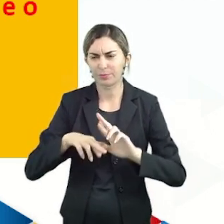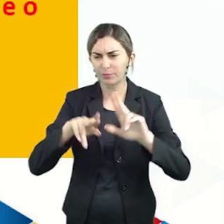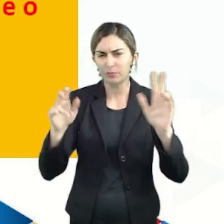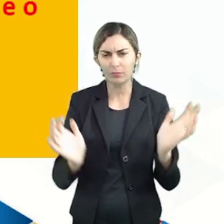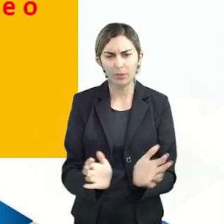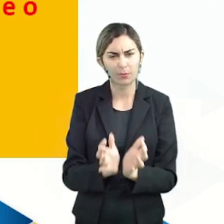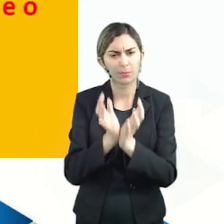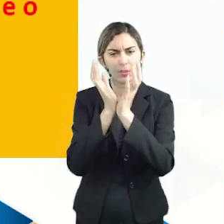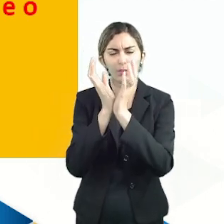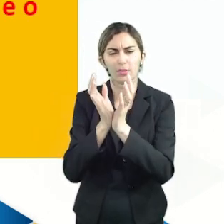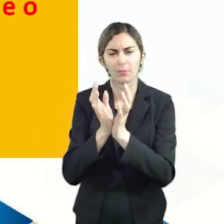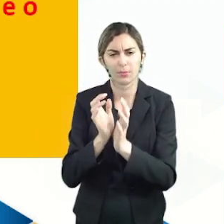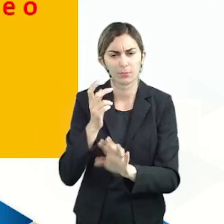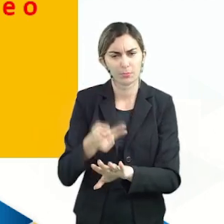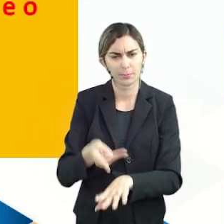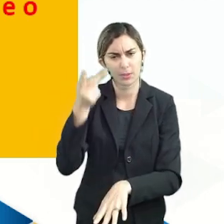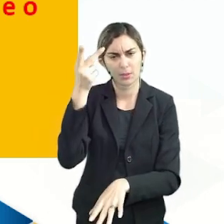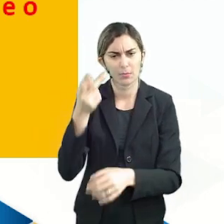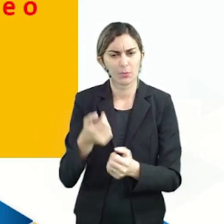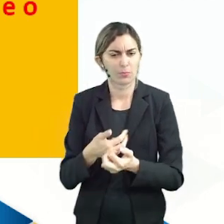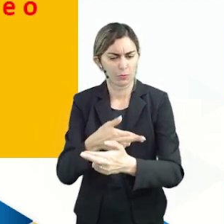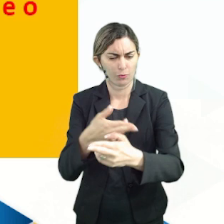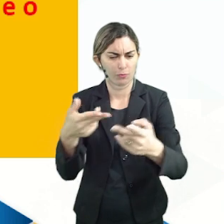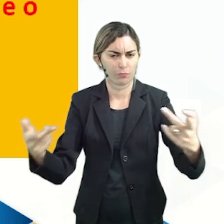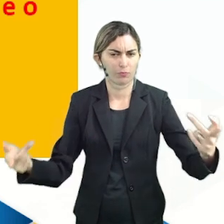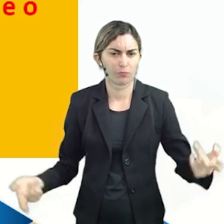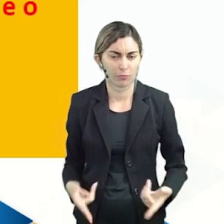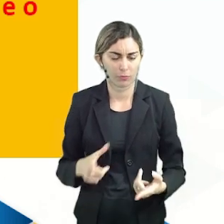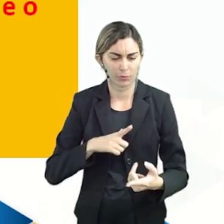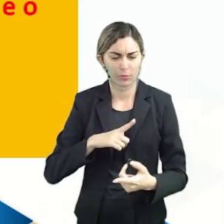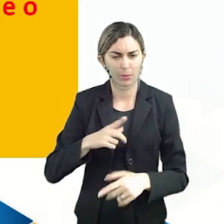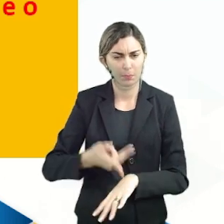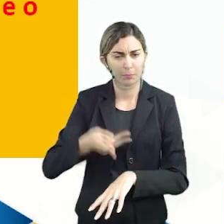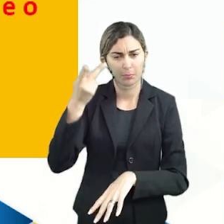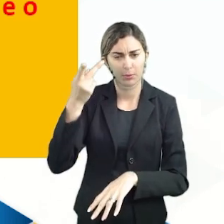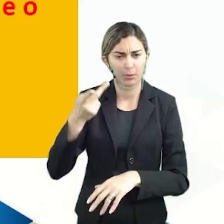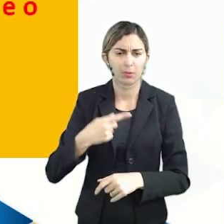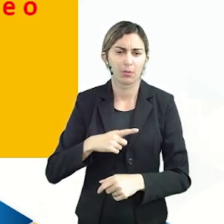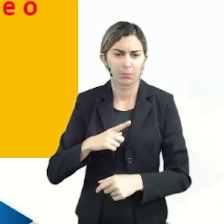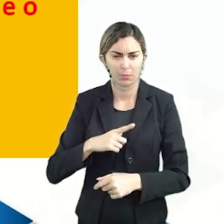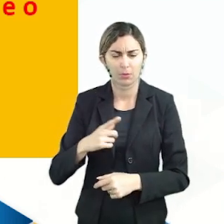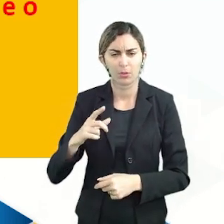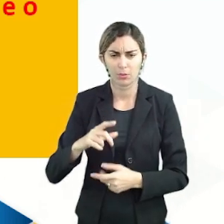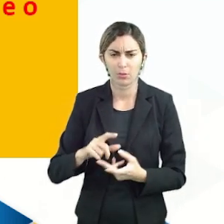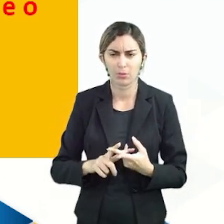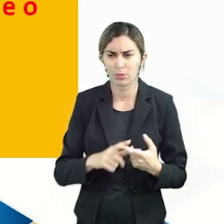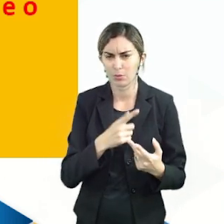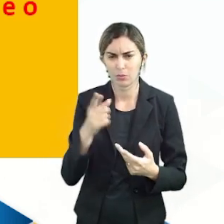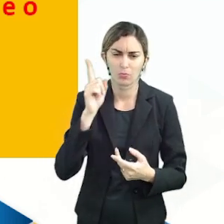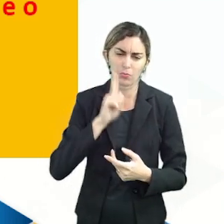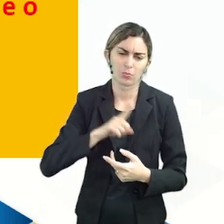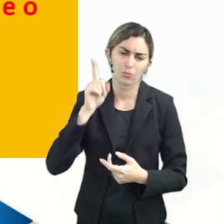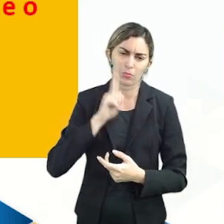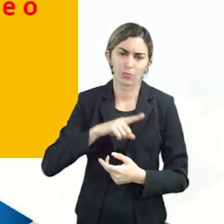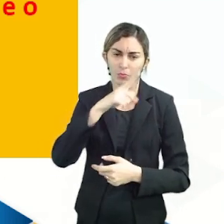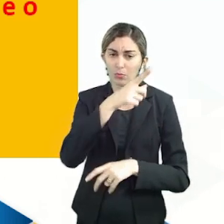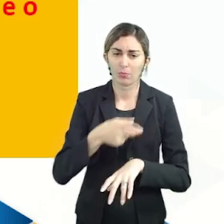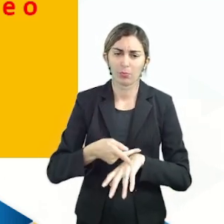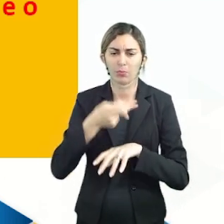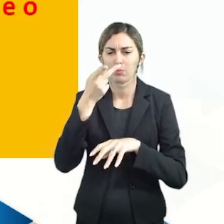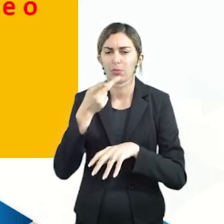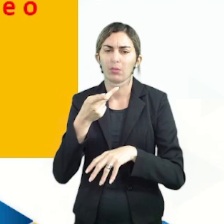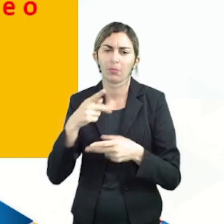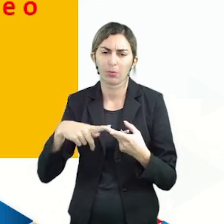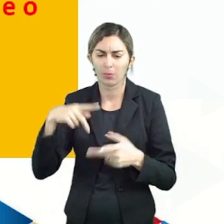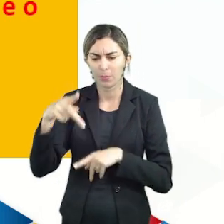diversos prêmios. Entre eles, nós temos o prêmio Martin Luther King nos Estados Unidos e o